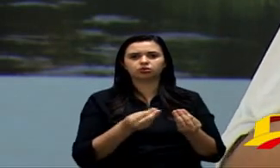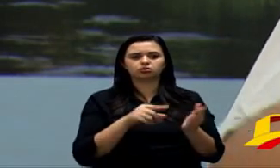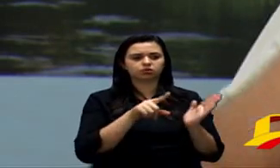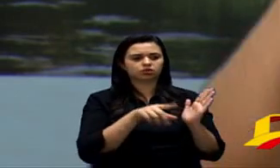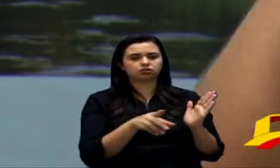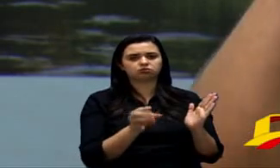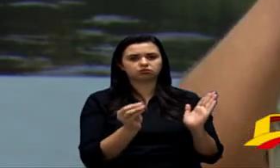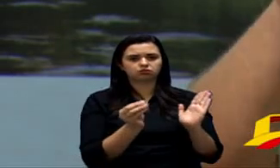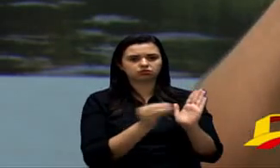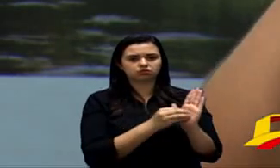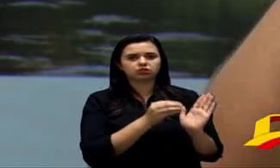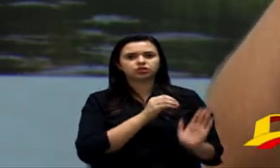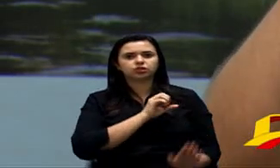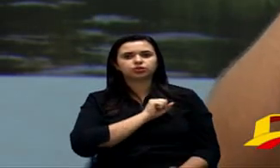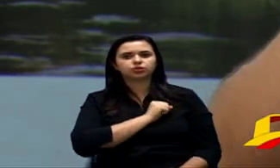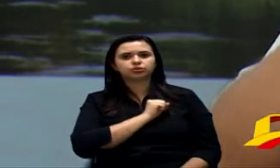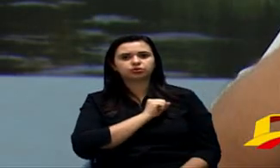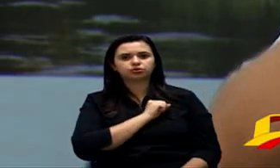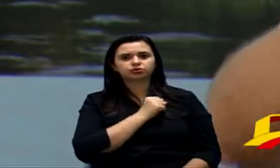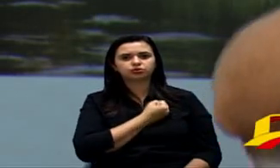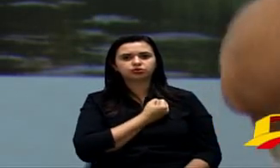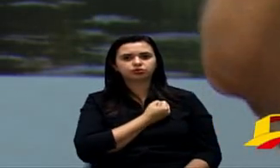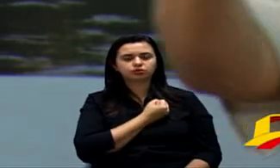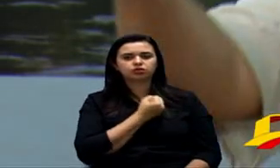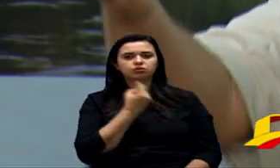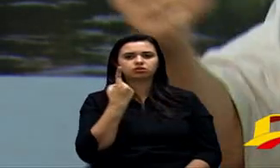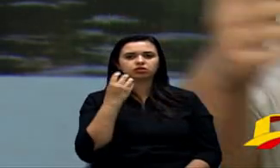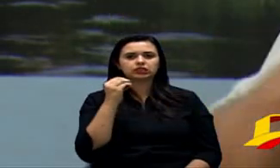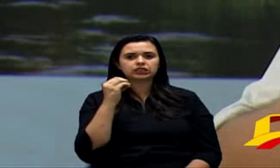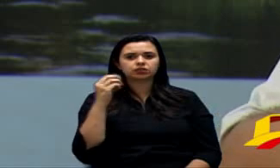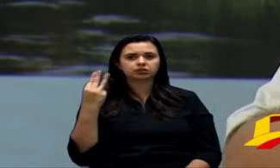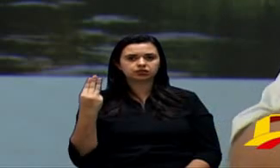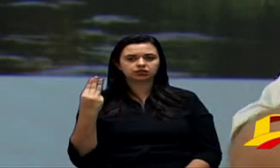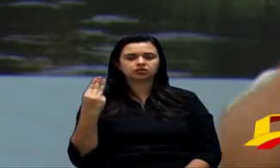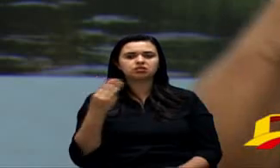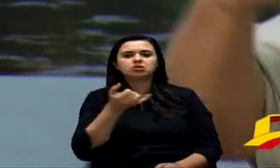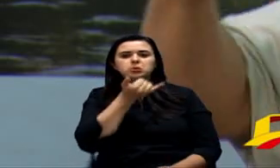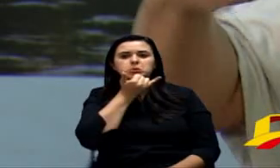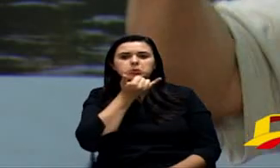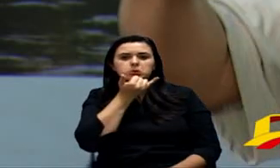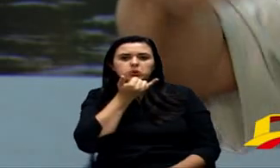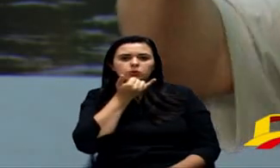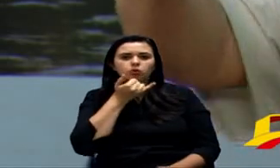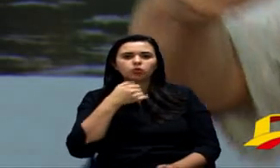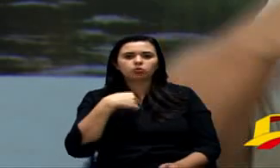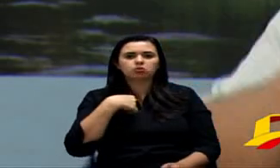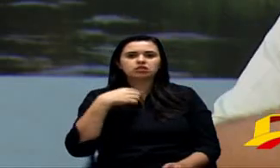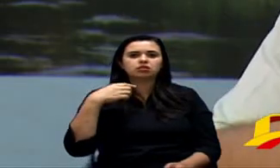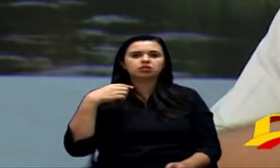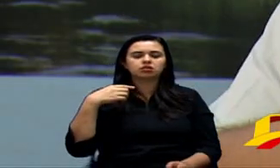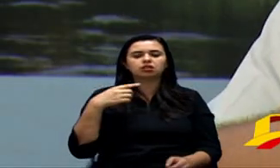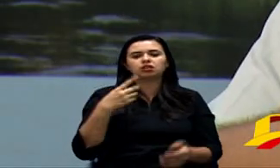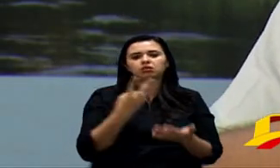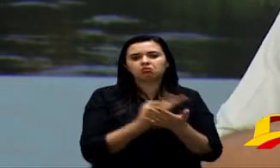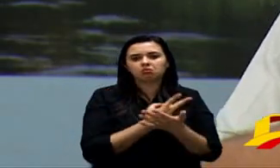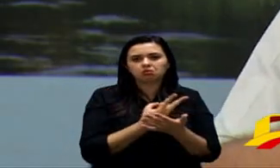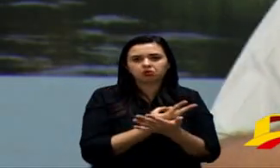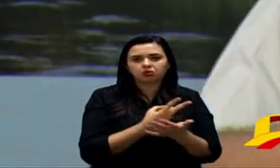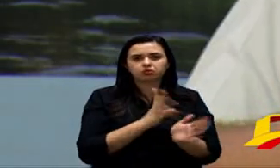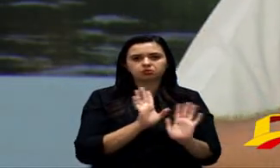103, existe uma cláusula, me desculpe os advogados aqui presentes, se eu estou usando os termos técnicos